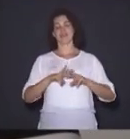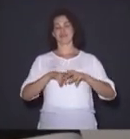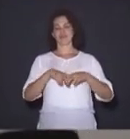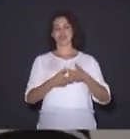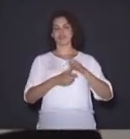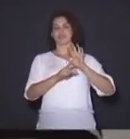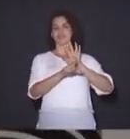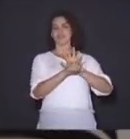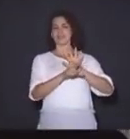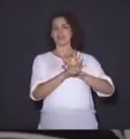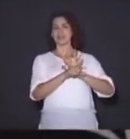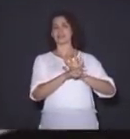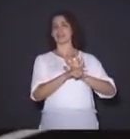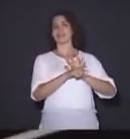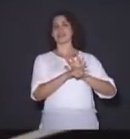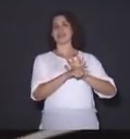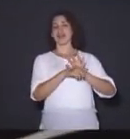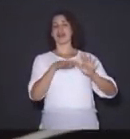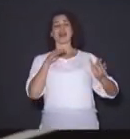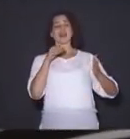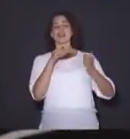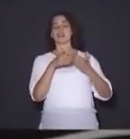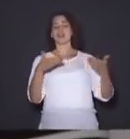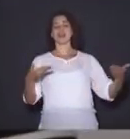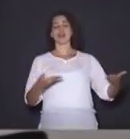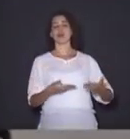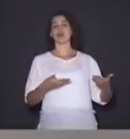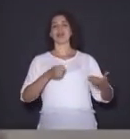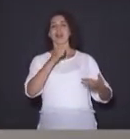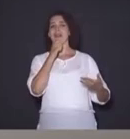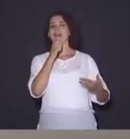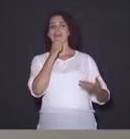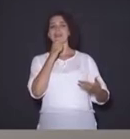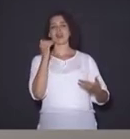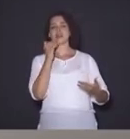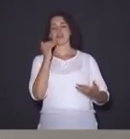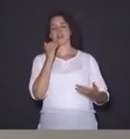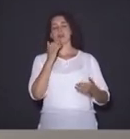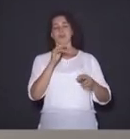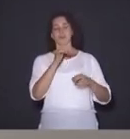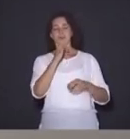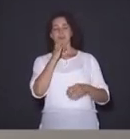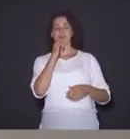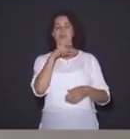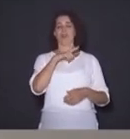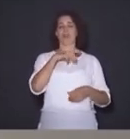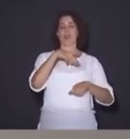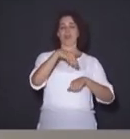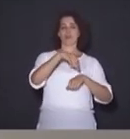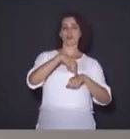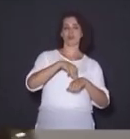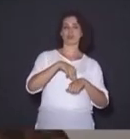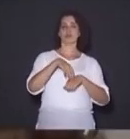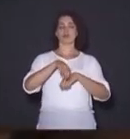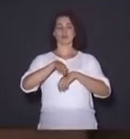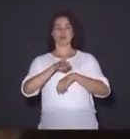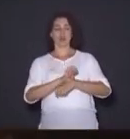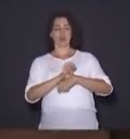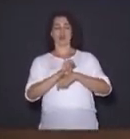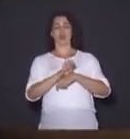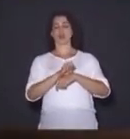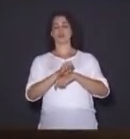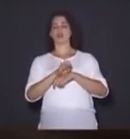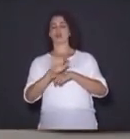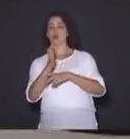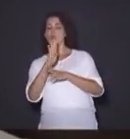legislação fica irregular no brasil até hoje então você tem espaços escolas ou municípios ou estados que ela de fato está